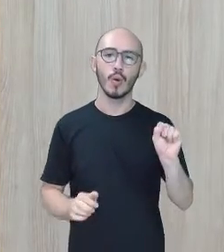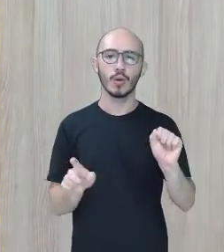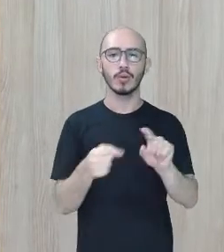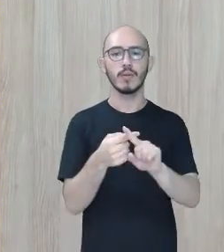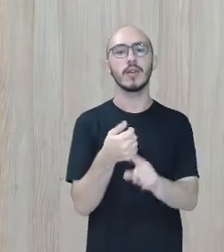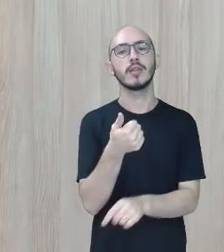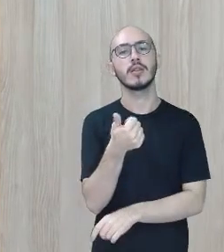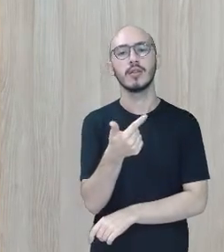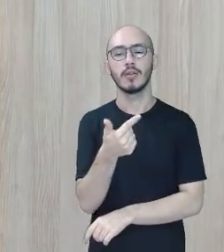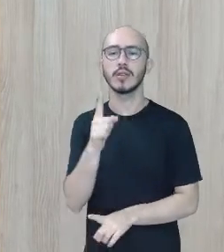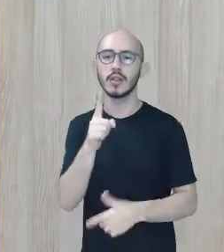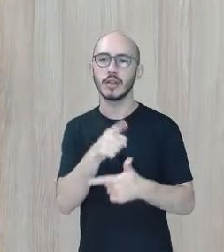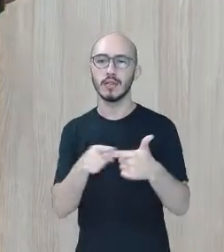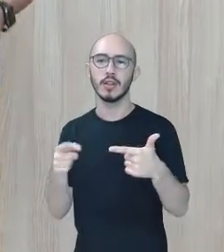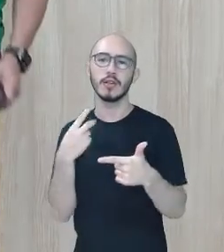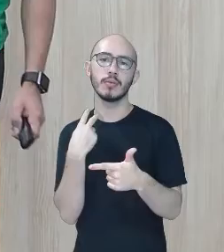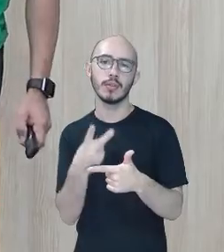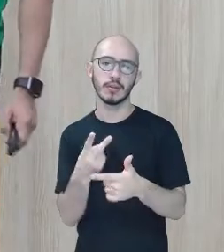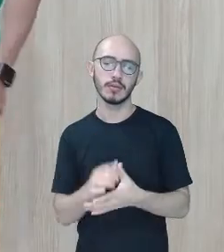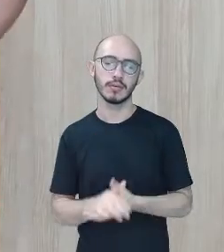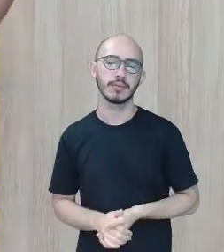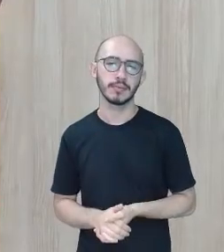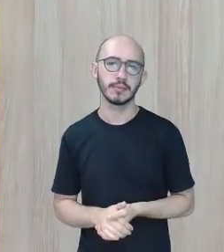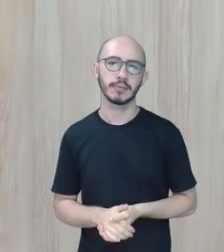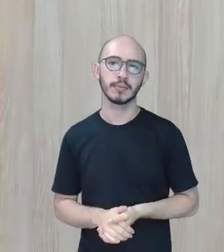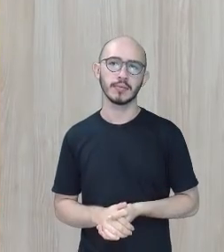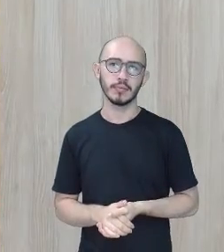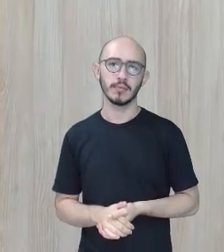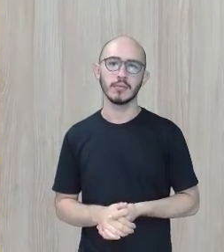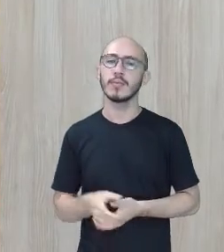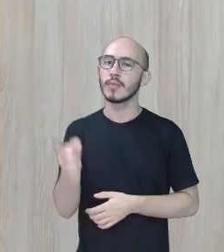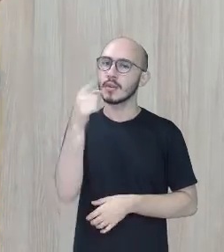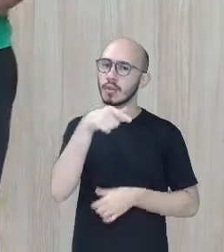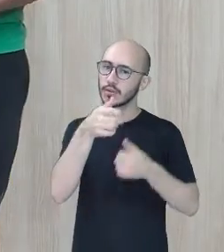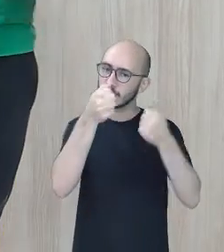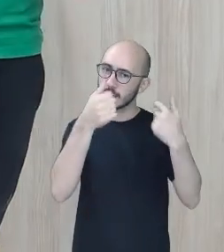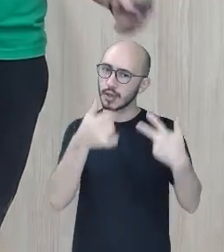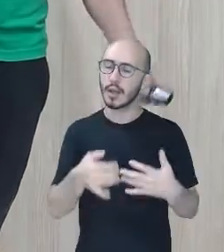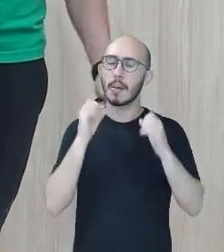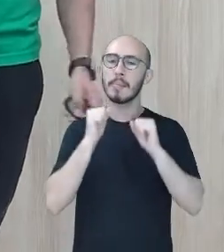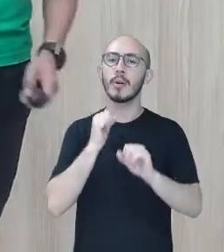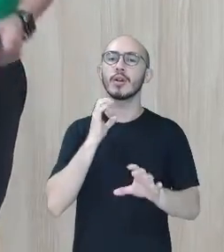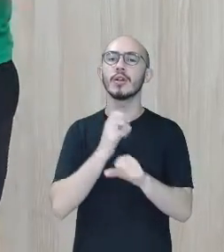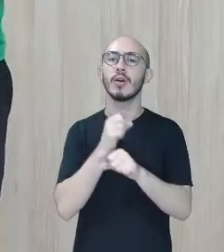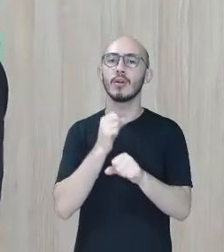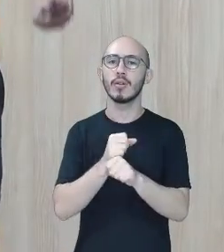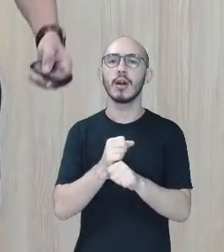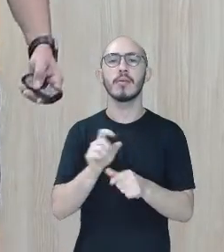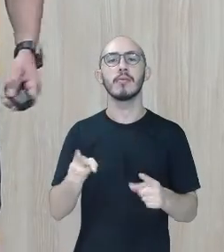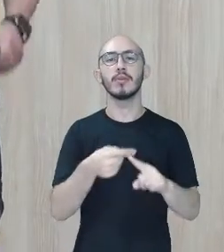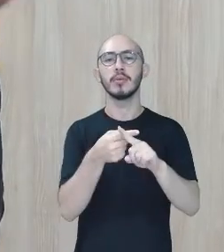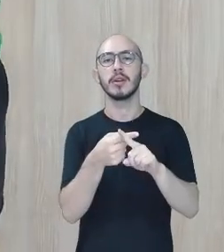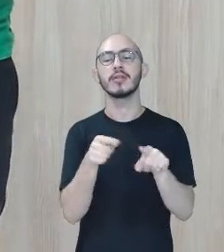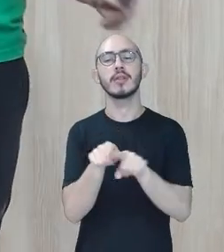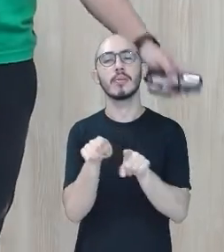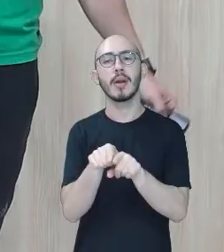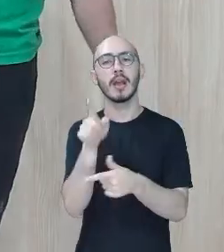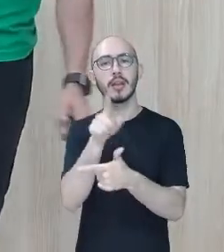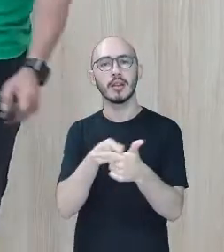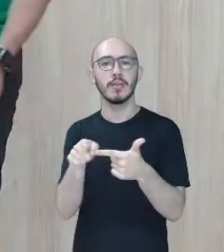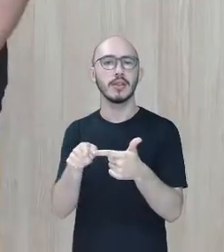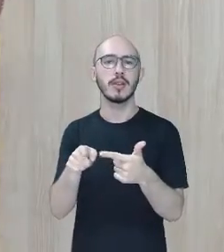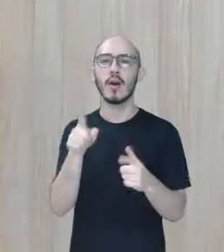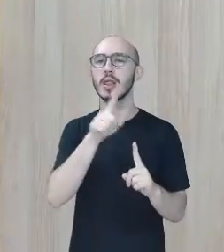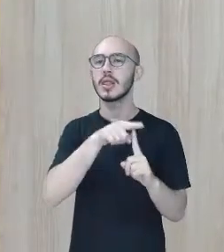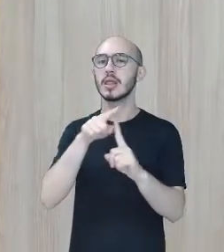12, dividido por 2, certo? Então, eu falei para você que você pode resolver essa multiplicação e divisão aí de várias